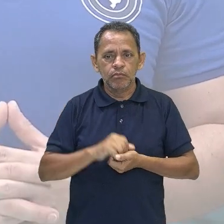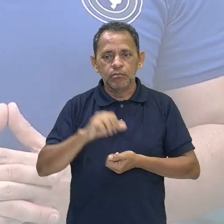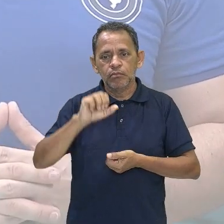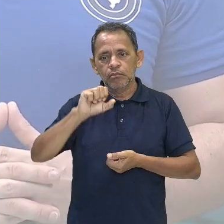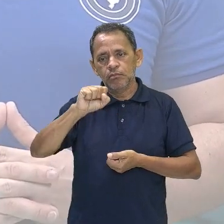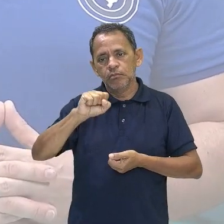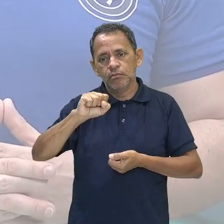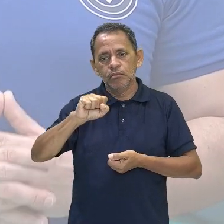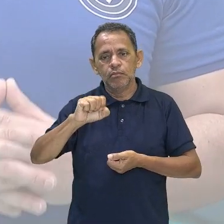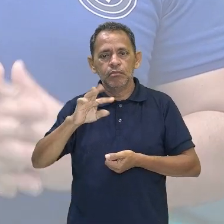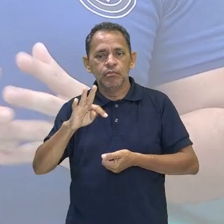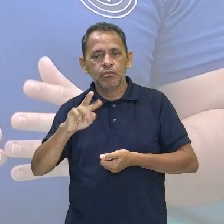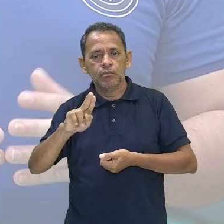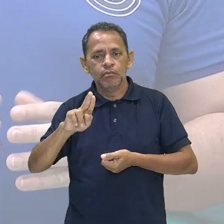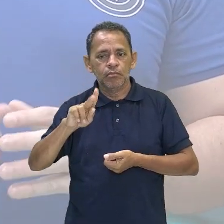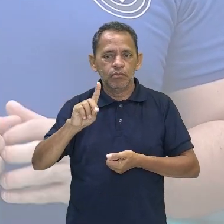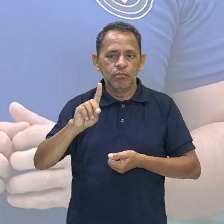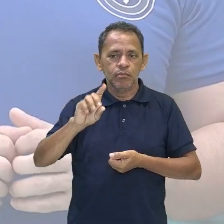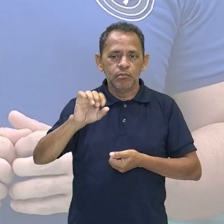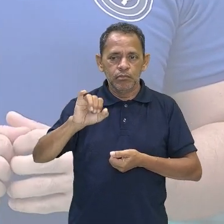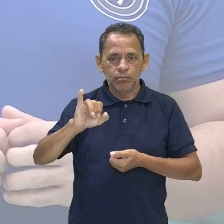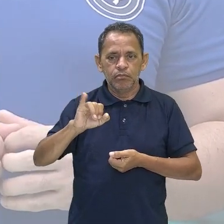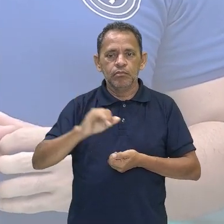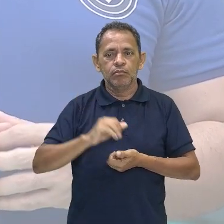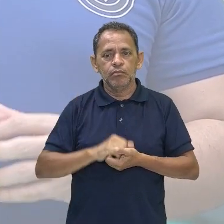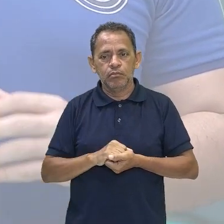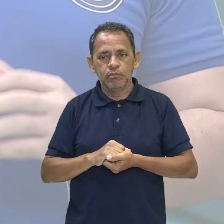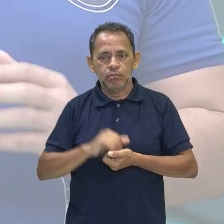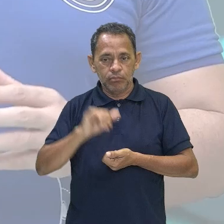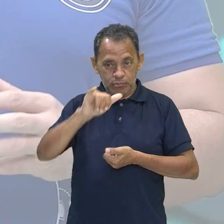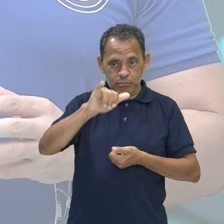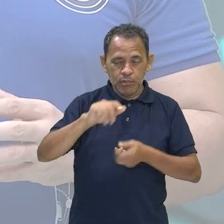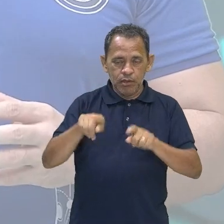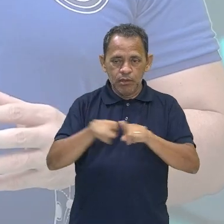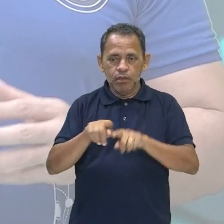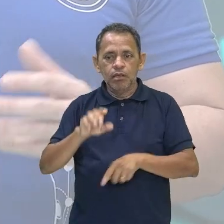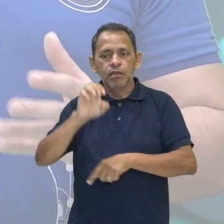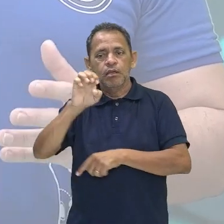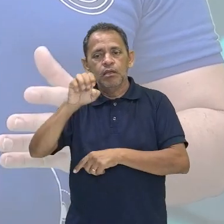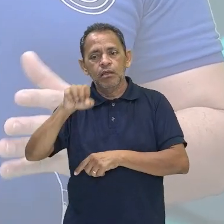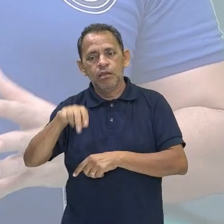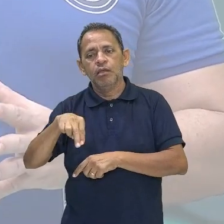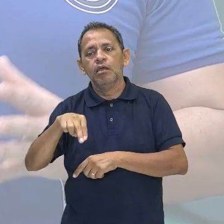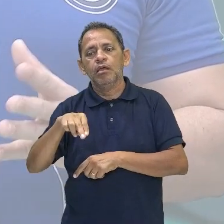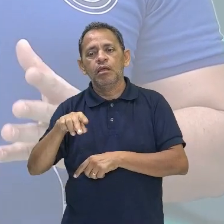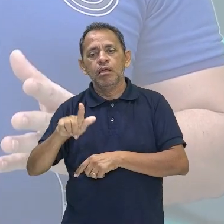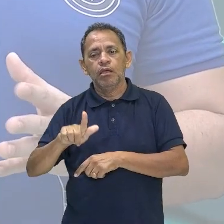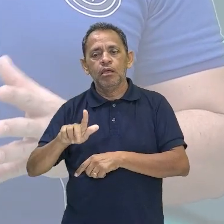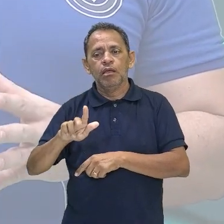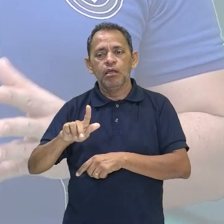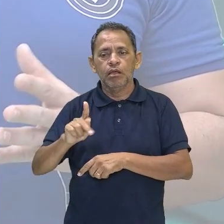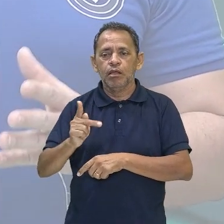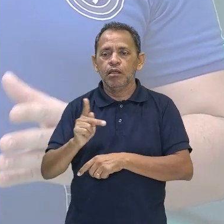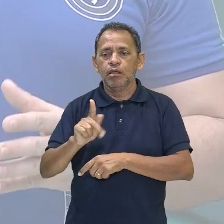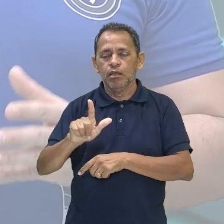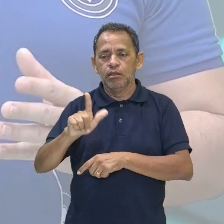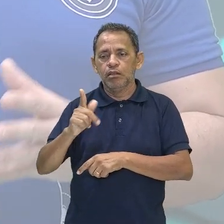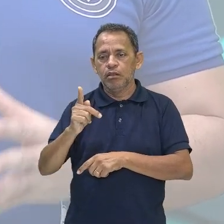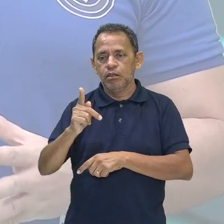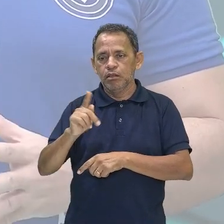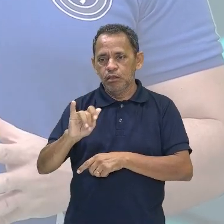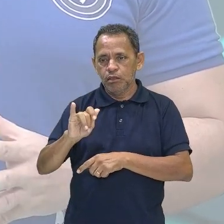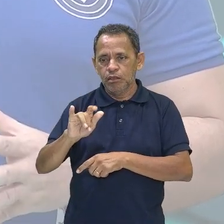studying English? Desta vez eu tive que usar o verbo to be is. Por quê? Porque eu estou falando do